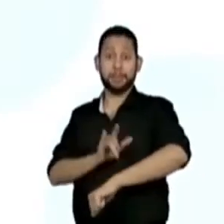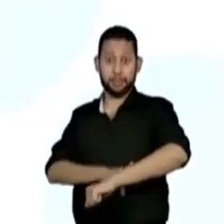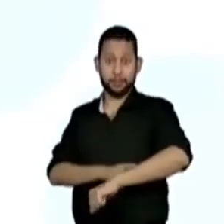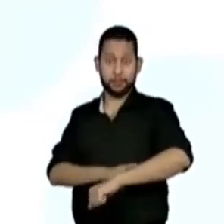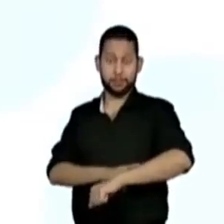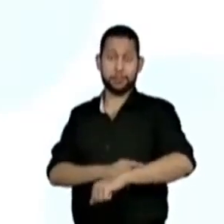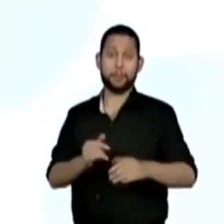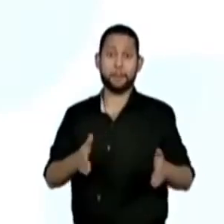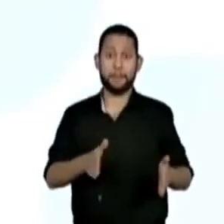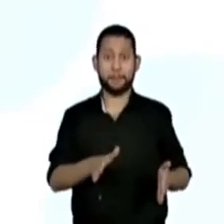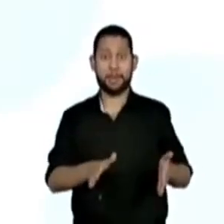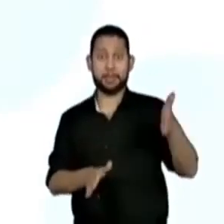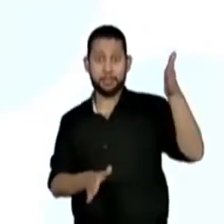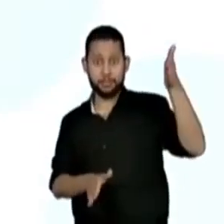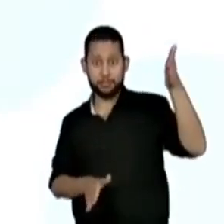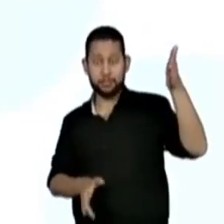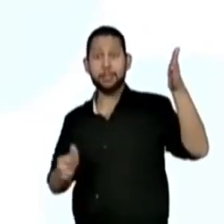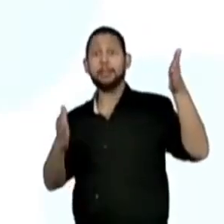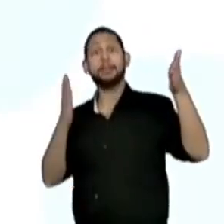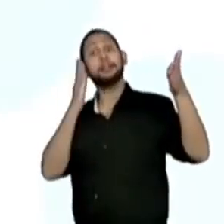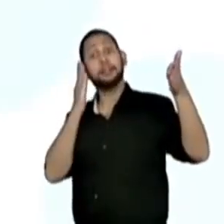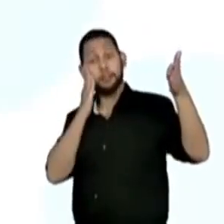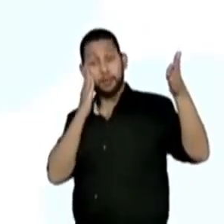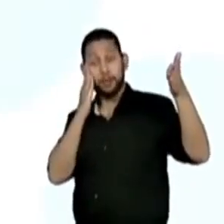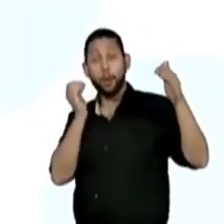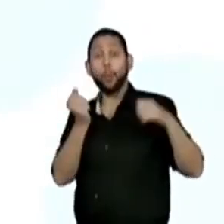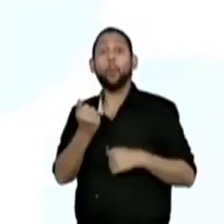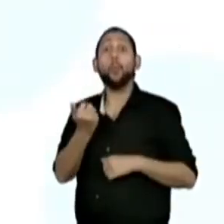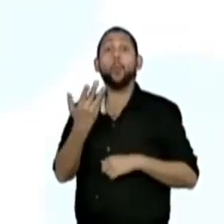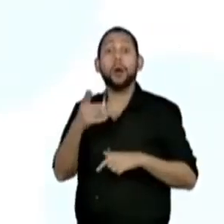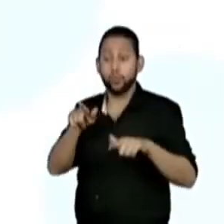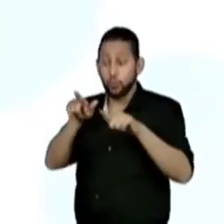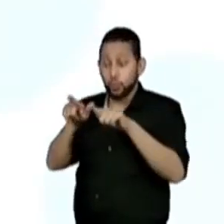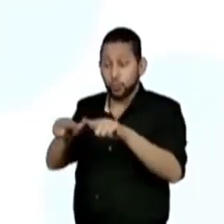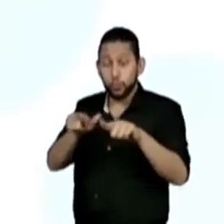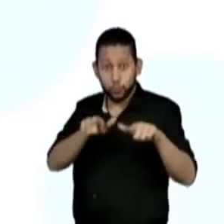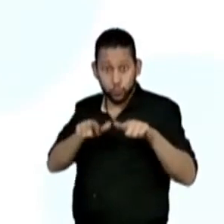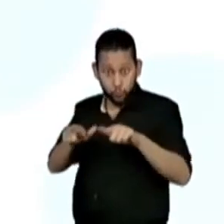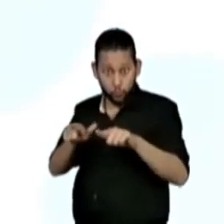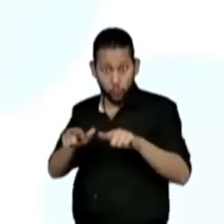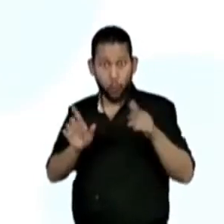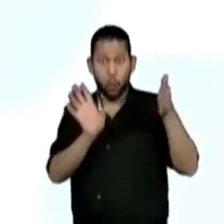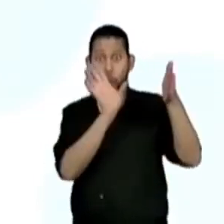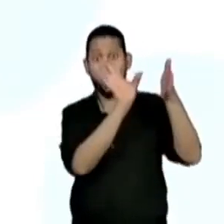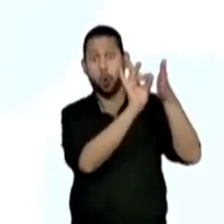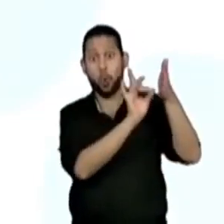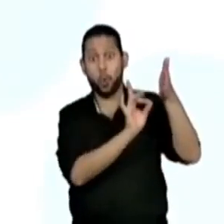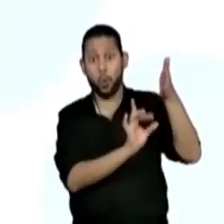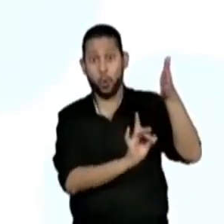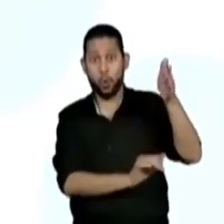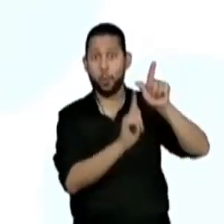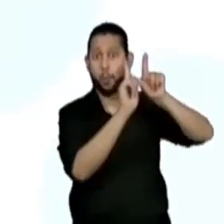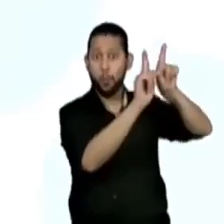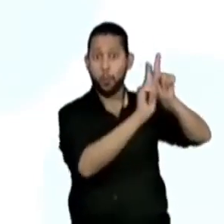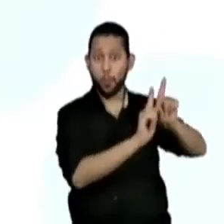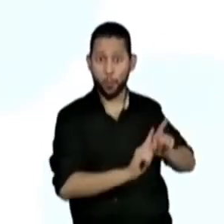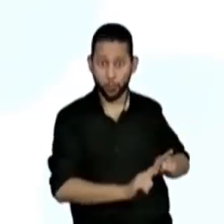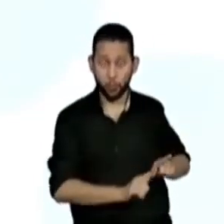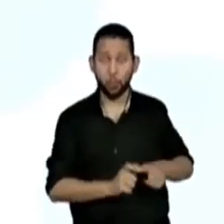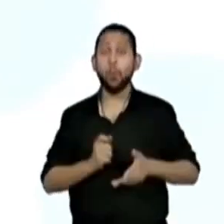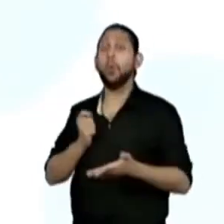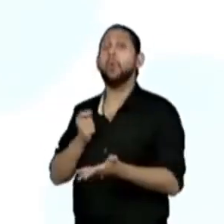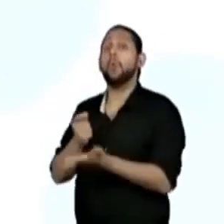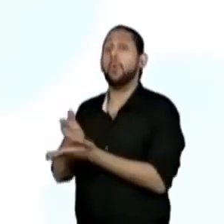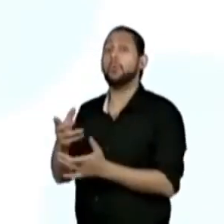e quer saber quantas peças de revestimento ele precisa comprar Observe o desenho que o shor